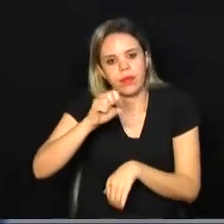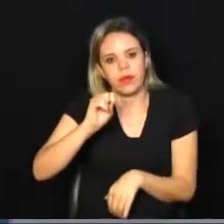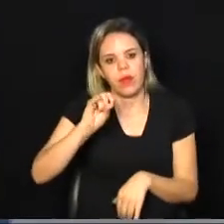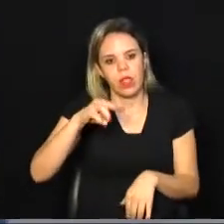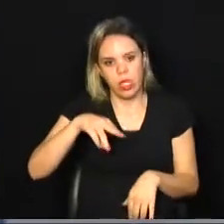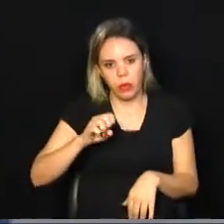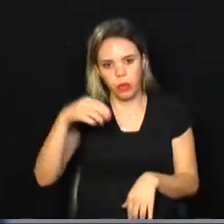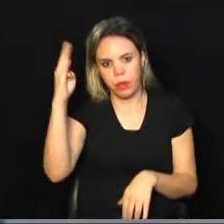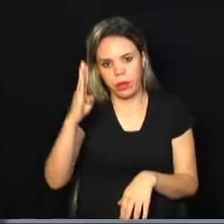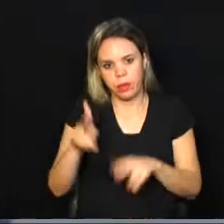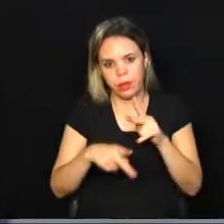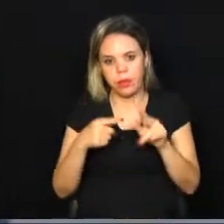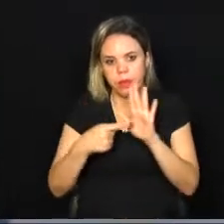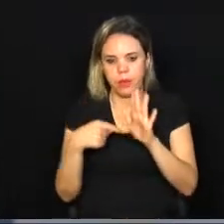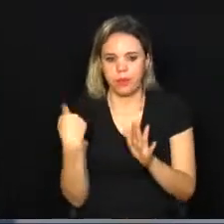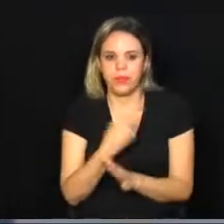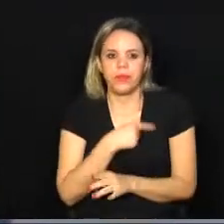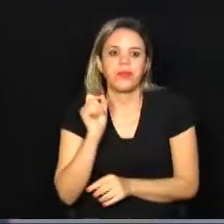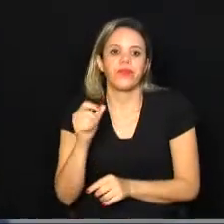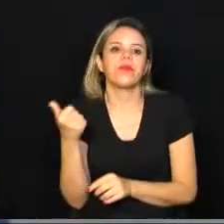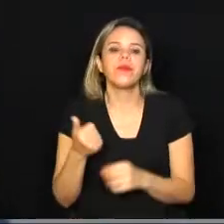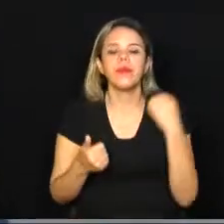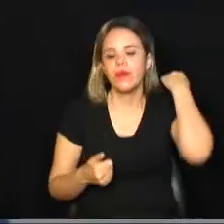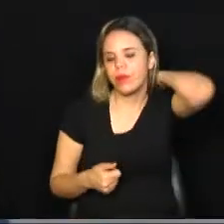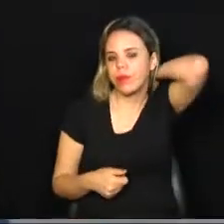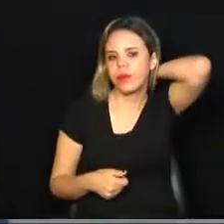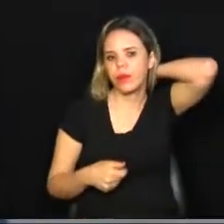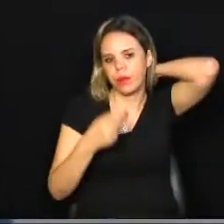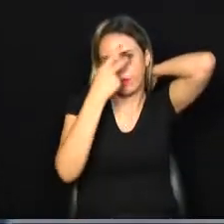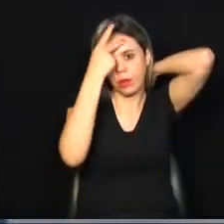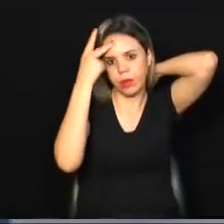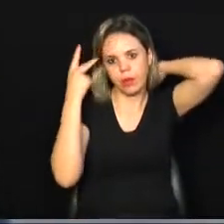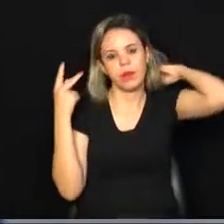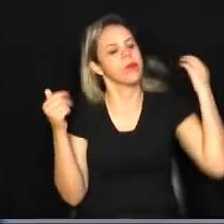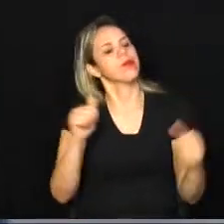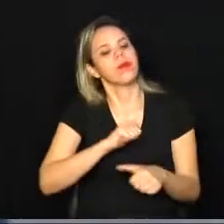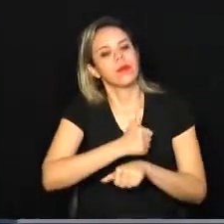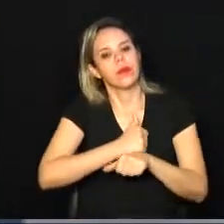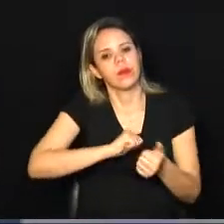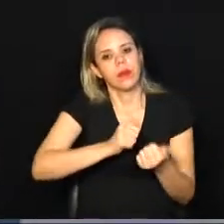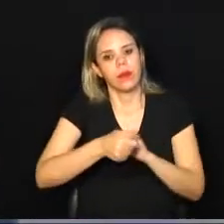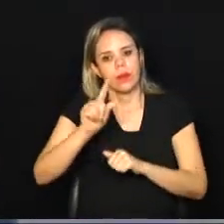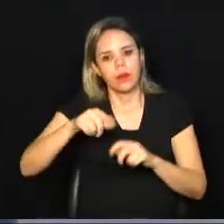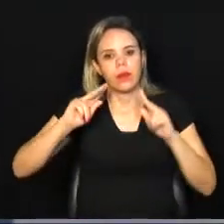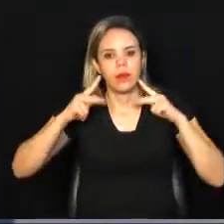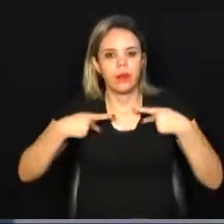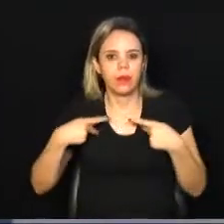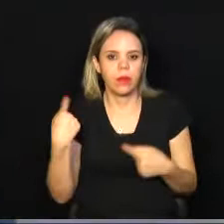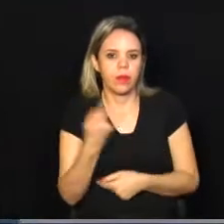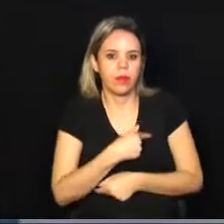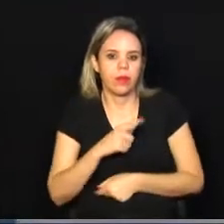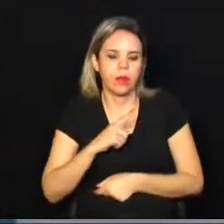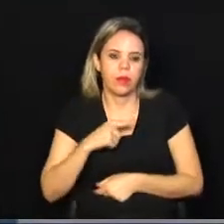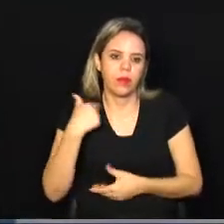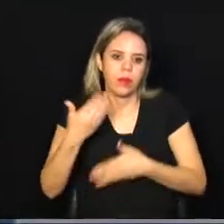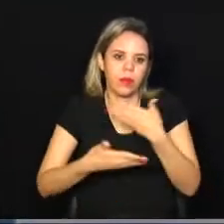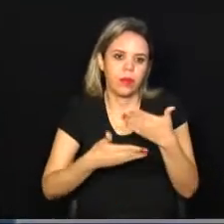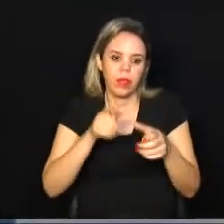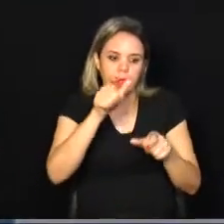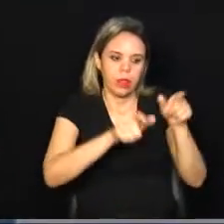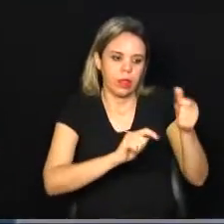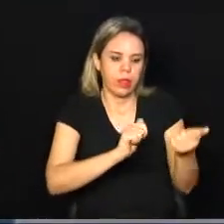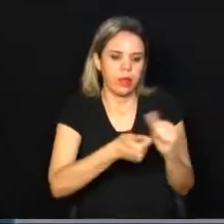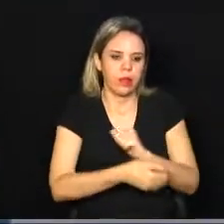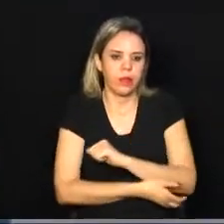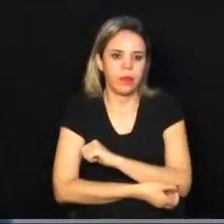para a gente, primeiramente, que o atleta é um ser humano. A gente tende a olhar os atletas